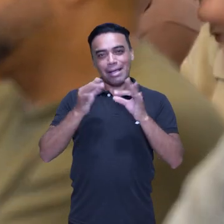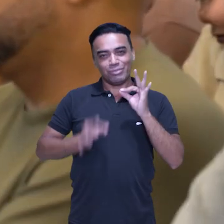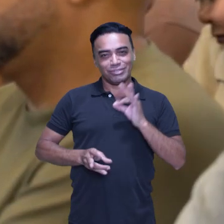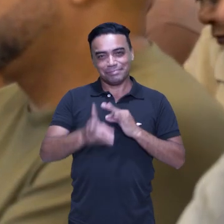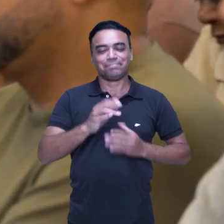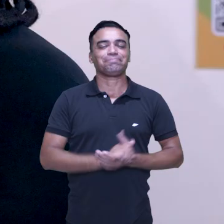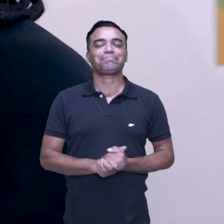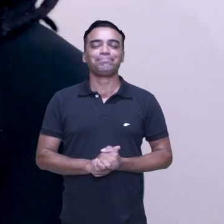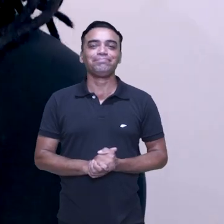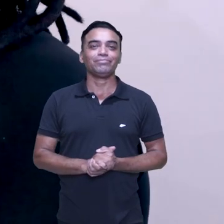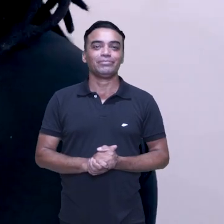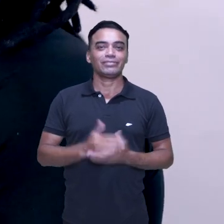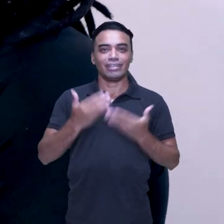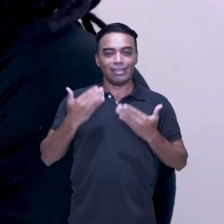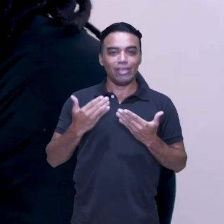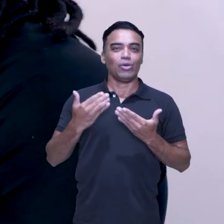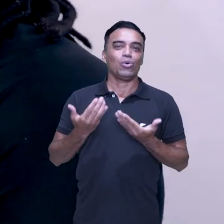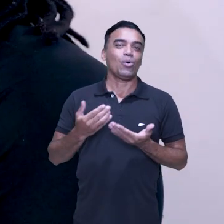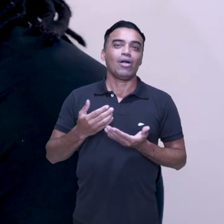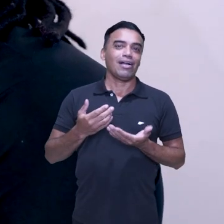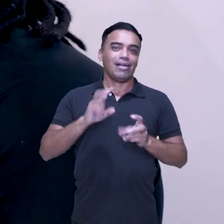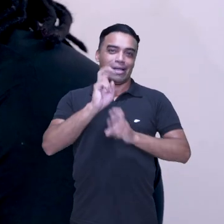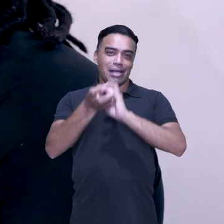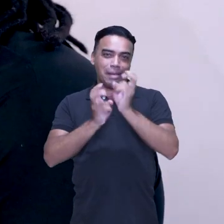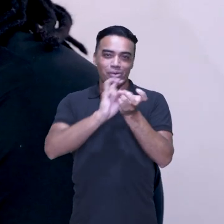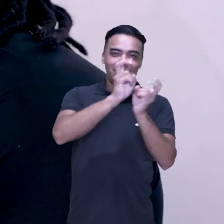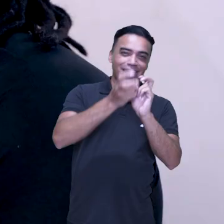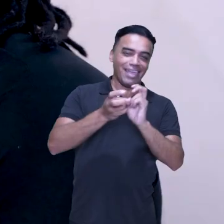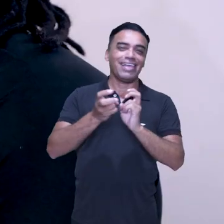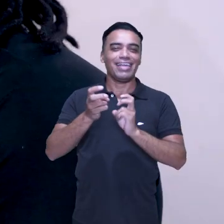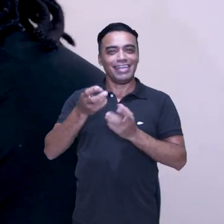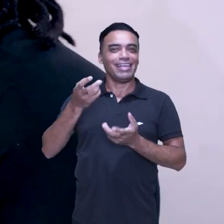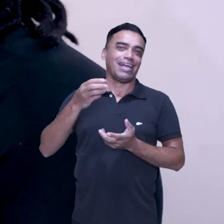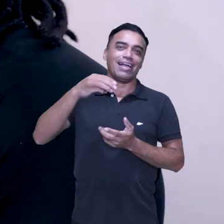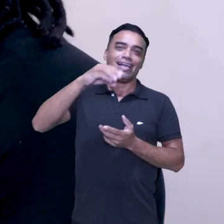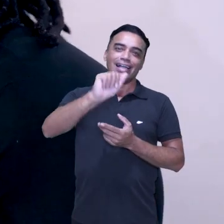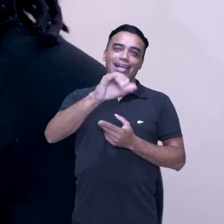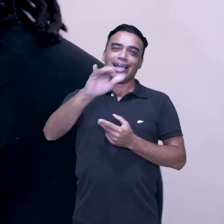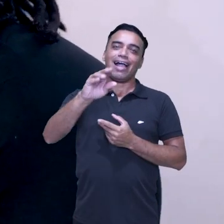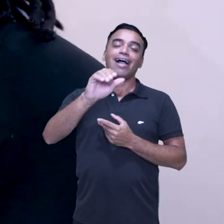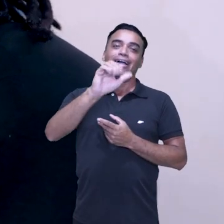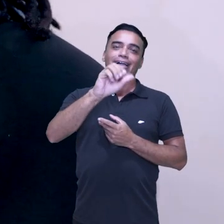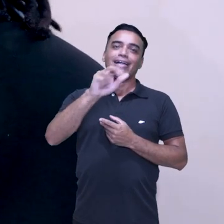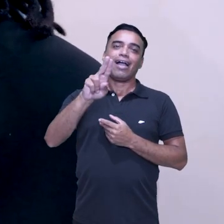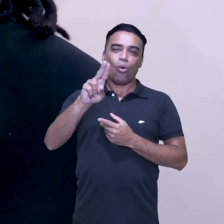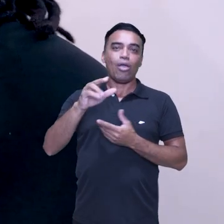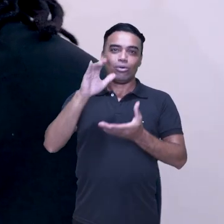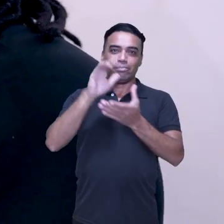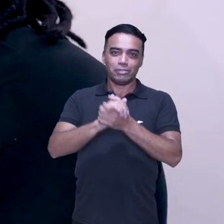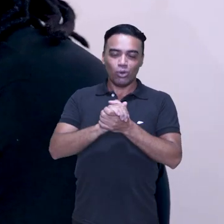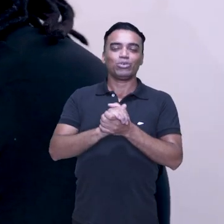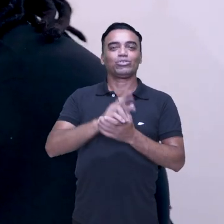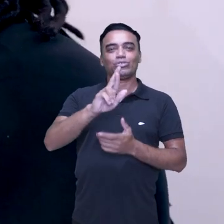noite, eu sou mestre Cacau da Capoeira, não podia deixar de falar. Sou esposo da Rose, a qual